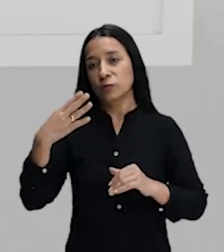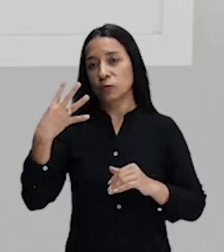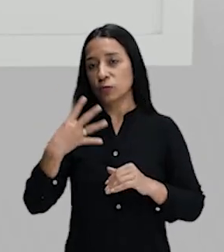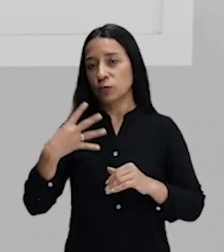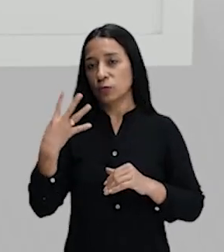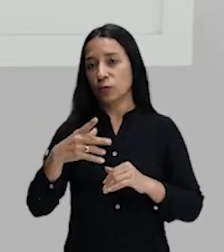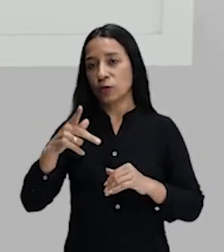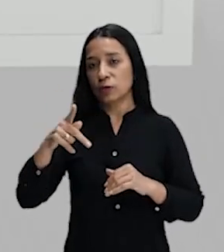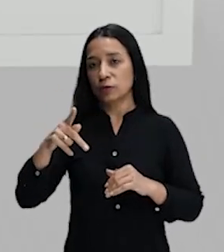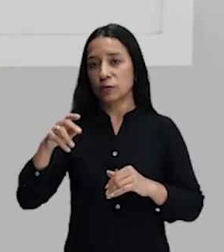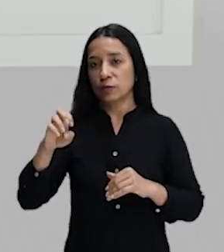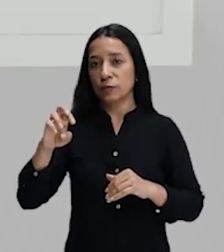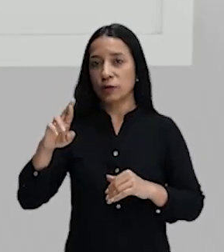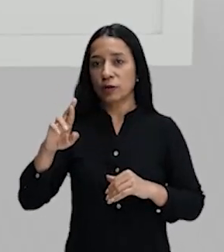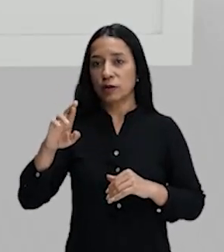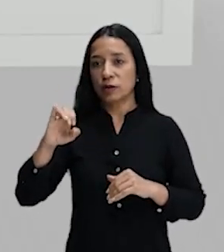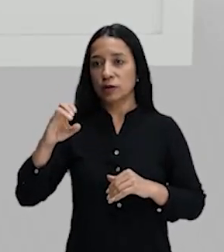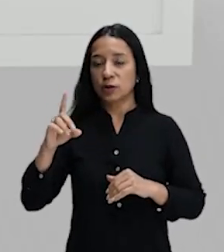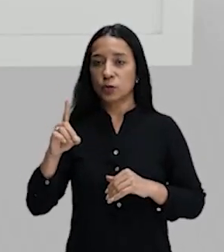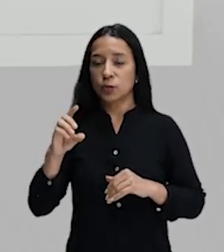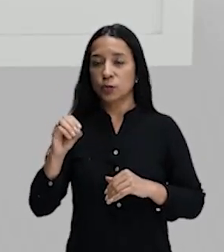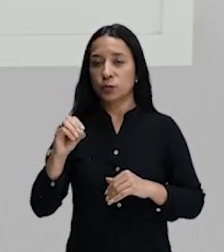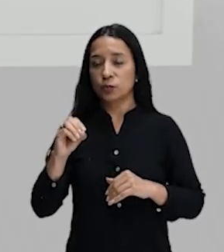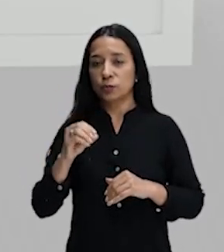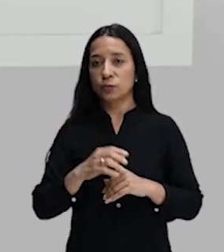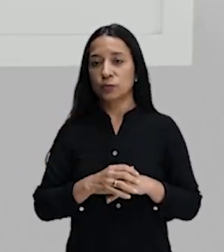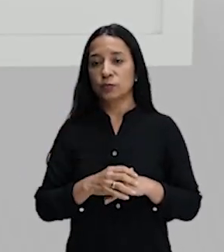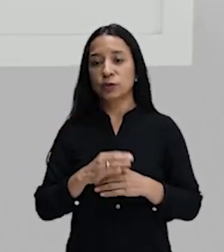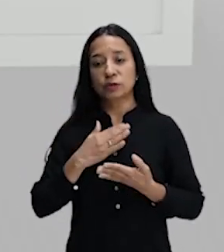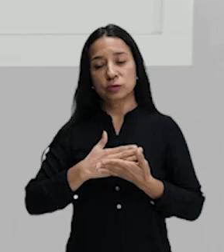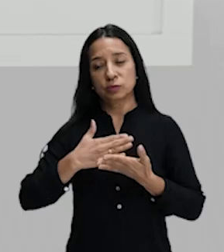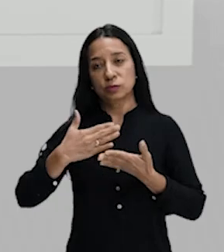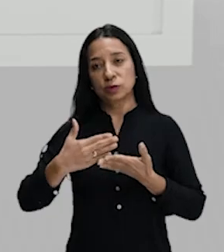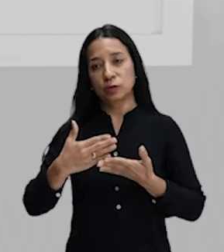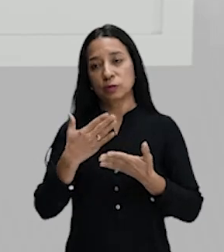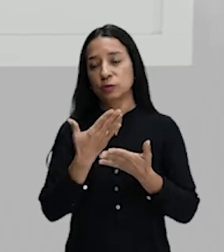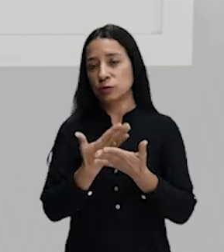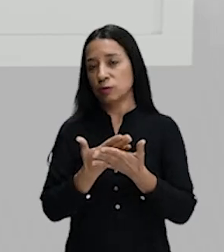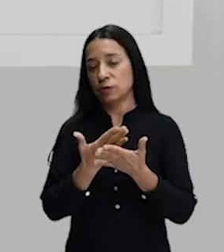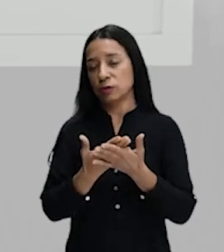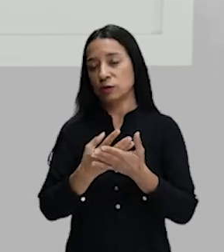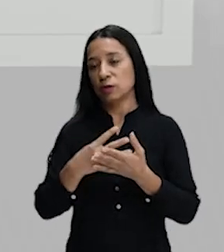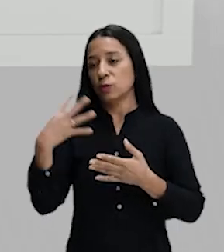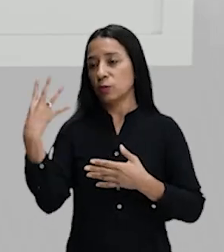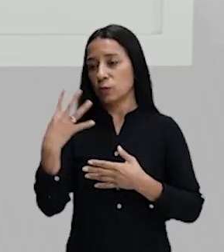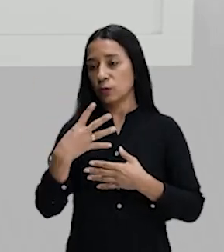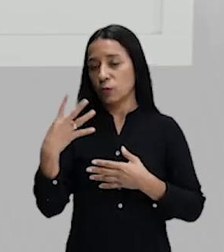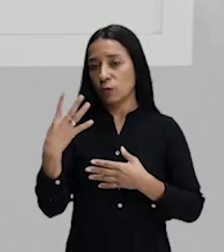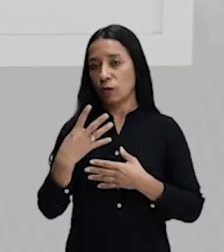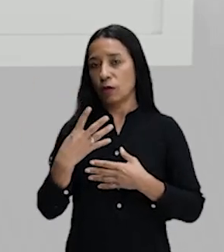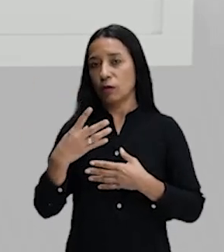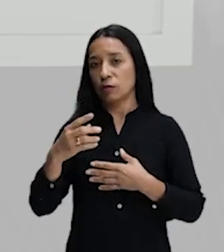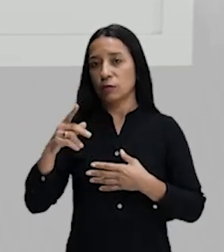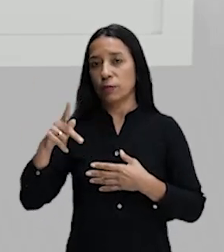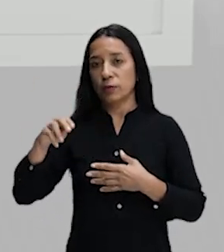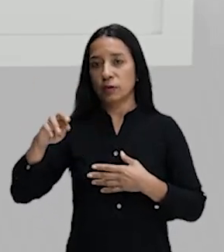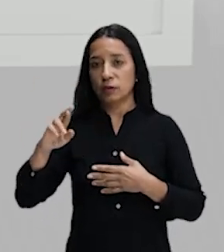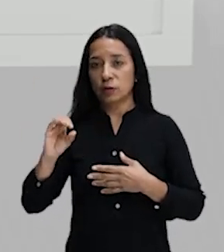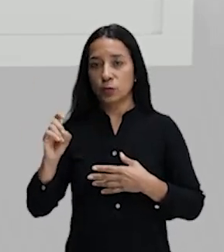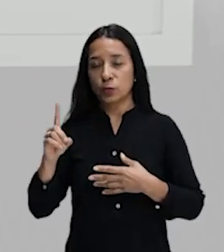período. Estamos iniciando o quarto período, certo? No terceiro período nós falamos sobre a parte de eletricidade,